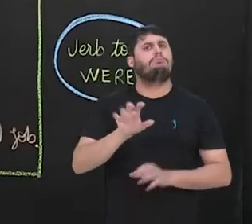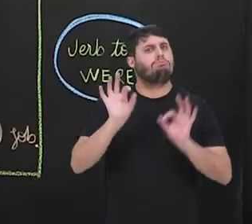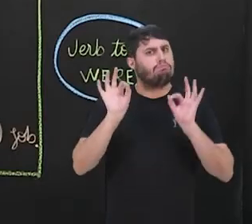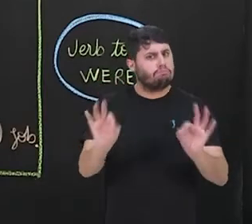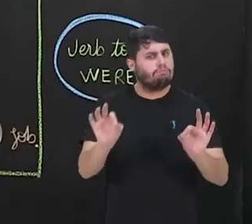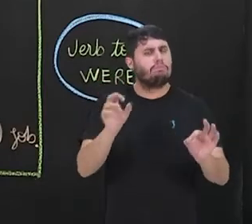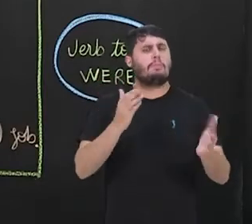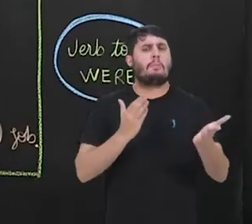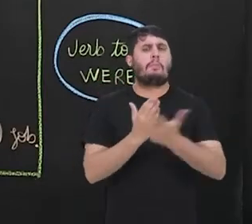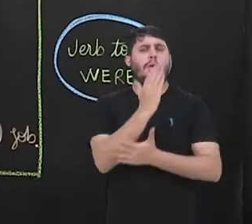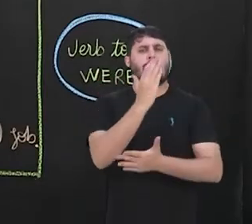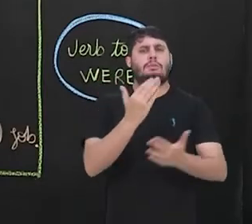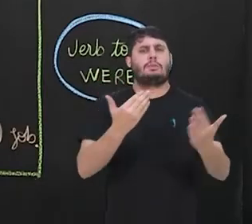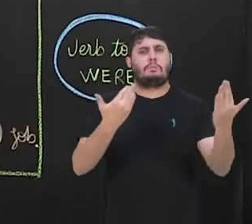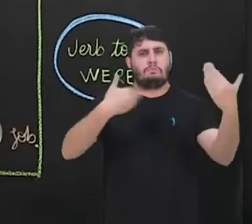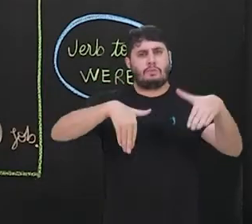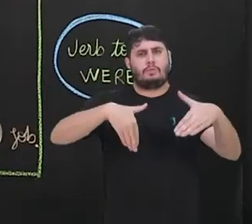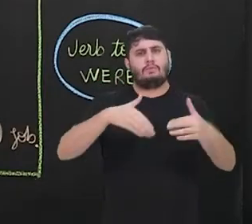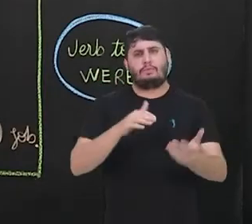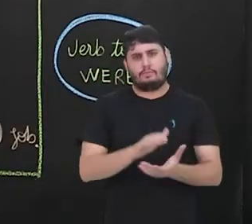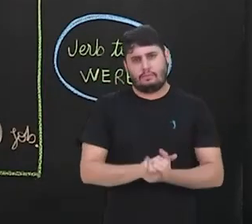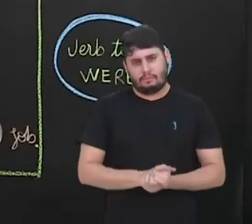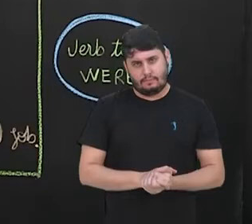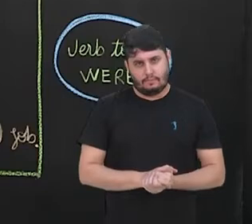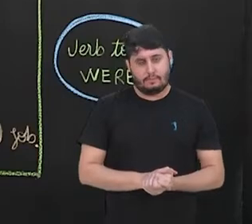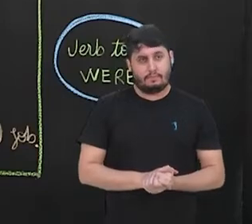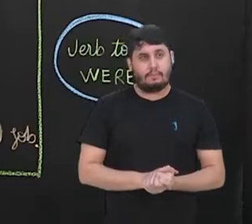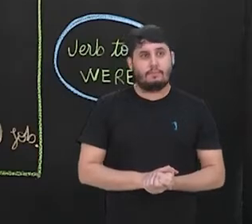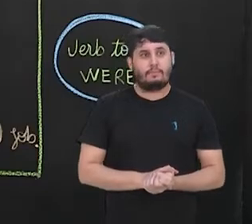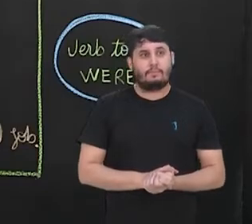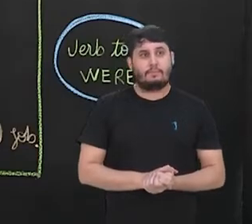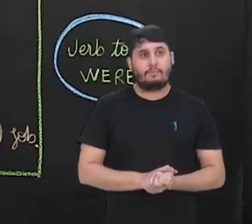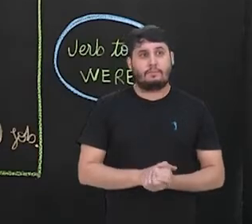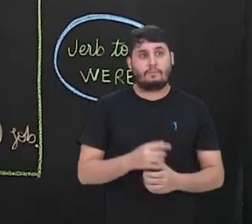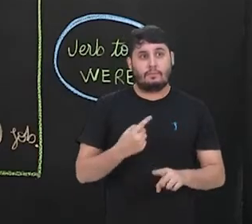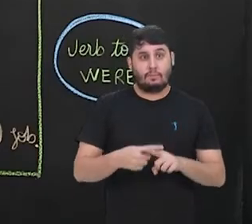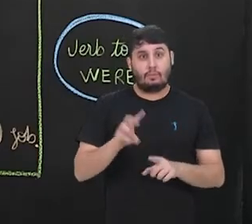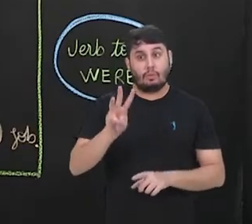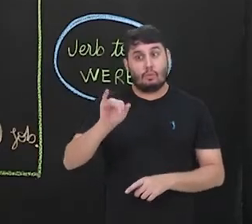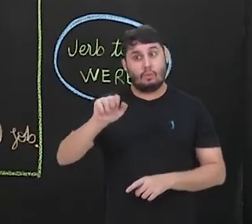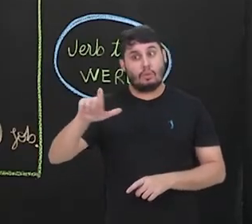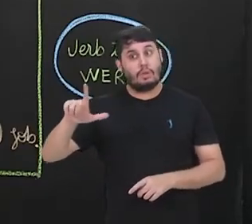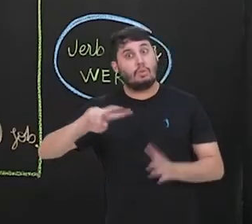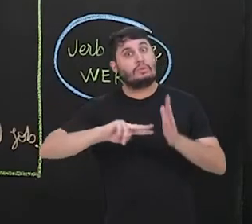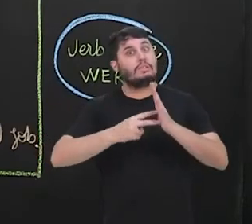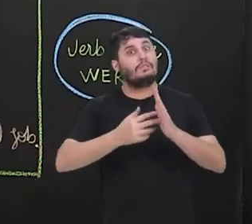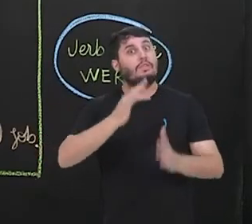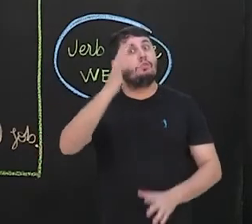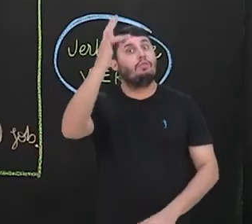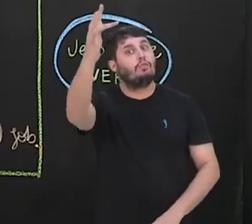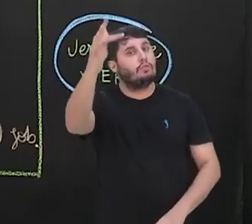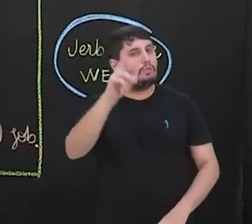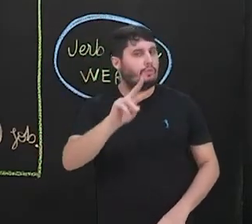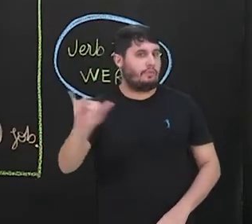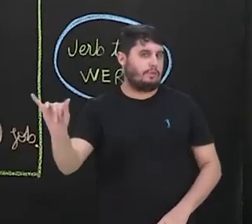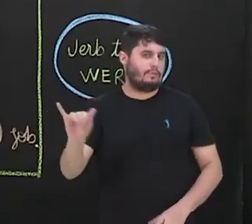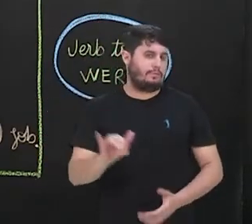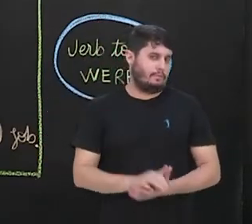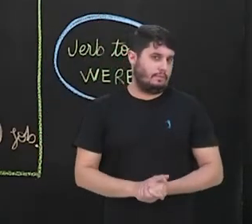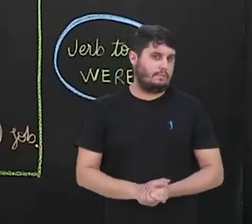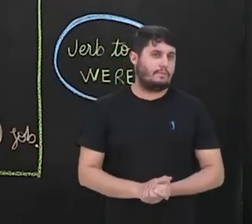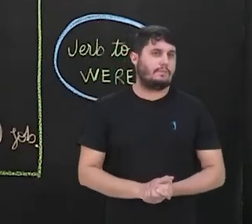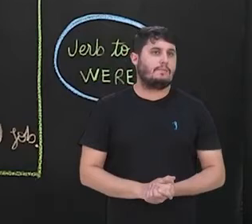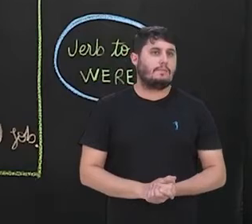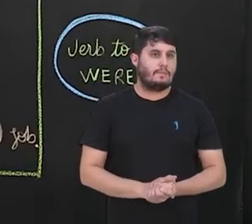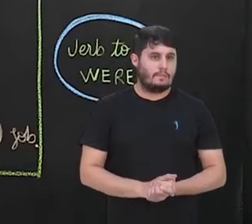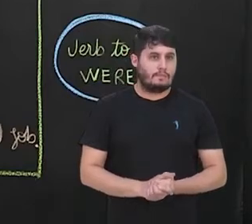na prova. She will. Futuro com will. Alright? Vamos só aproveitar e sublinhar o verbo também, olha,